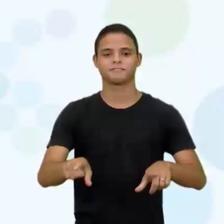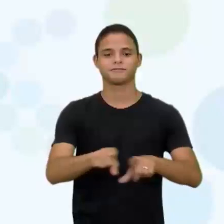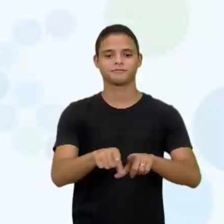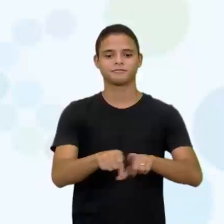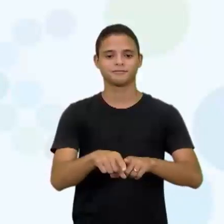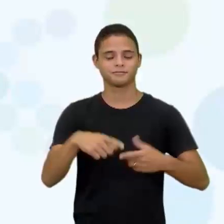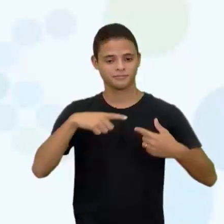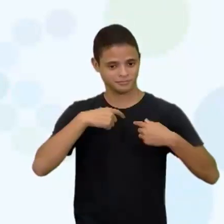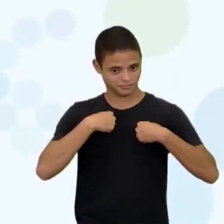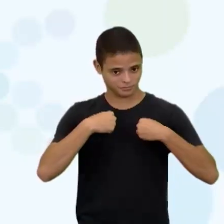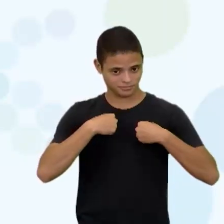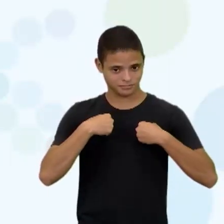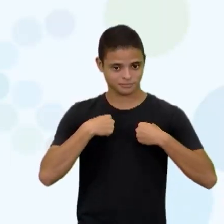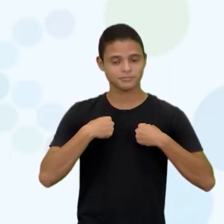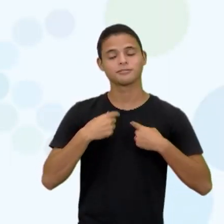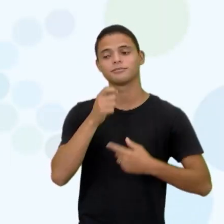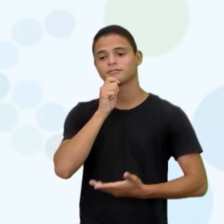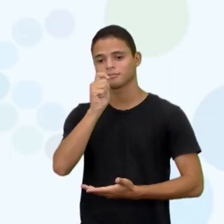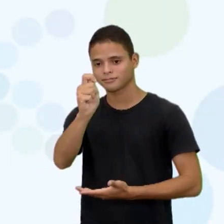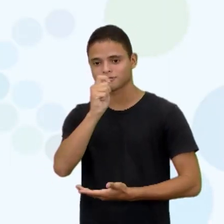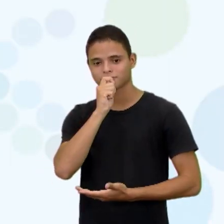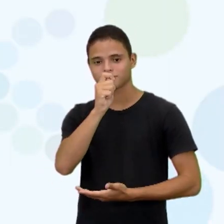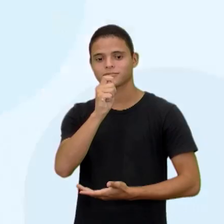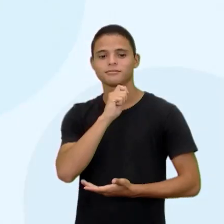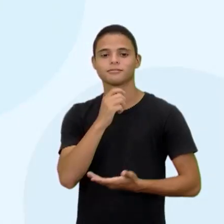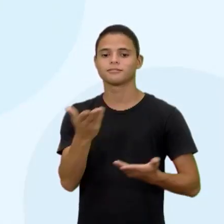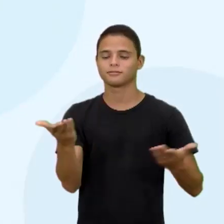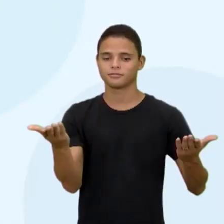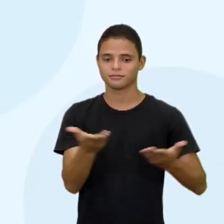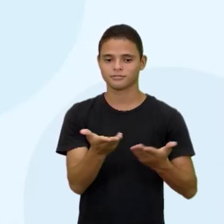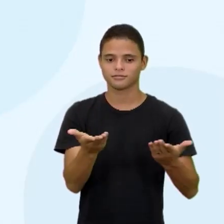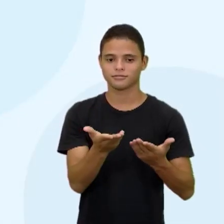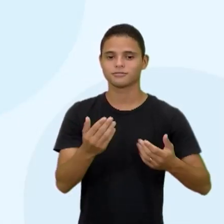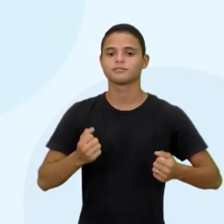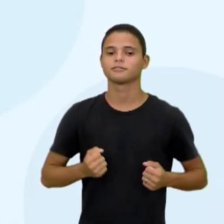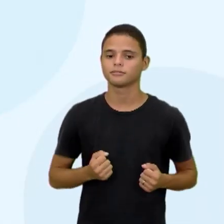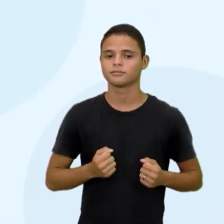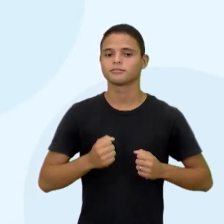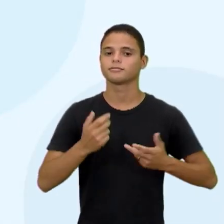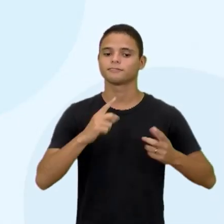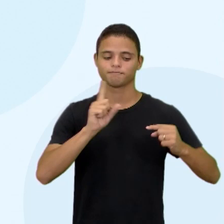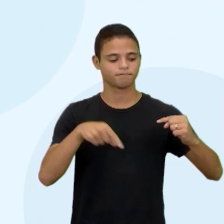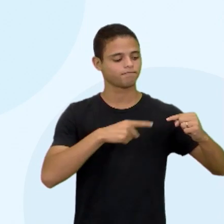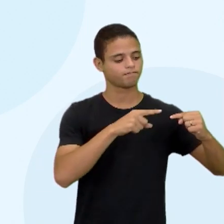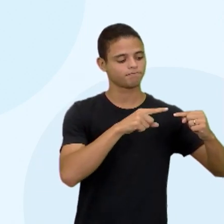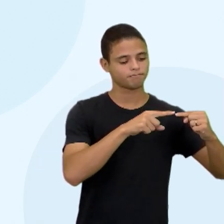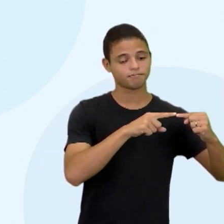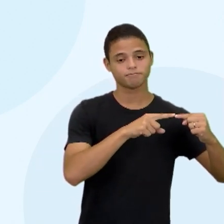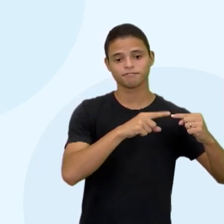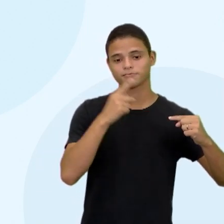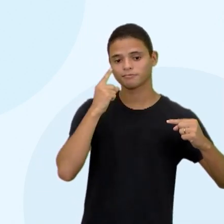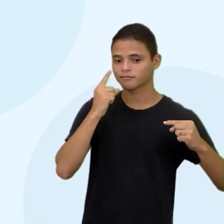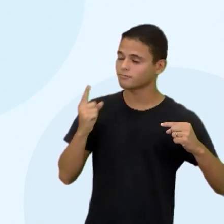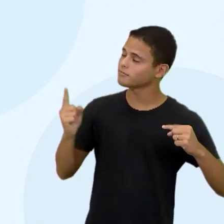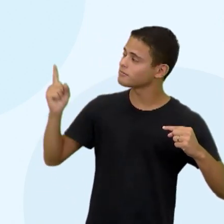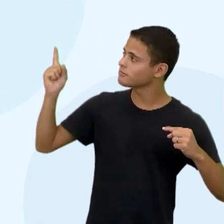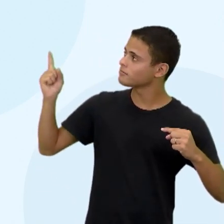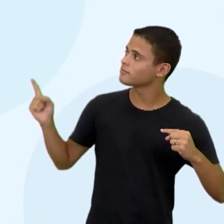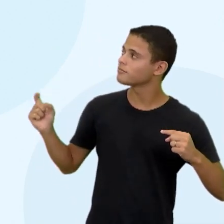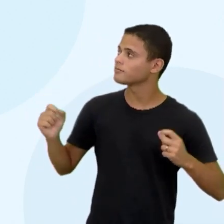é A Entrevista. Vamos para o objeto. Objetos da aula,